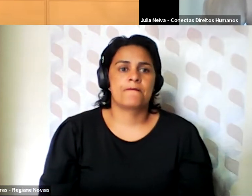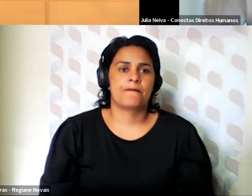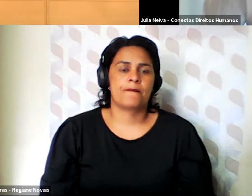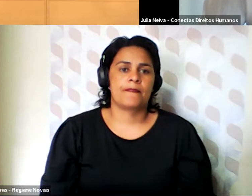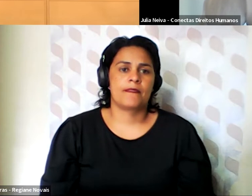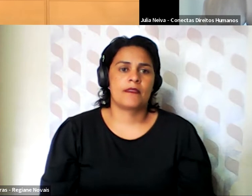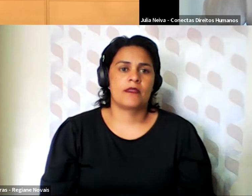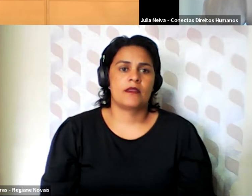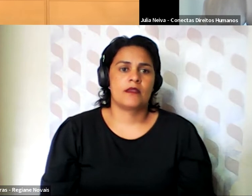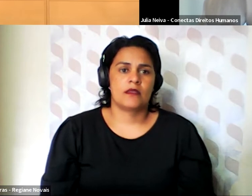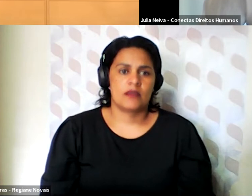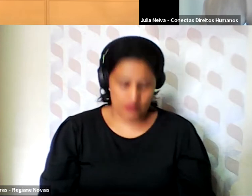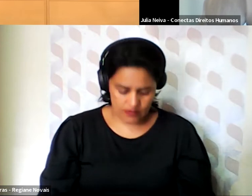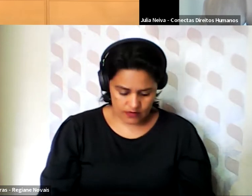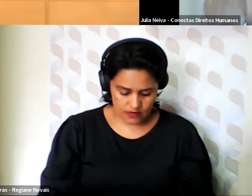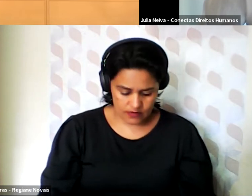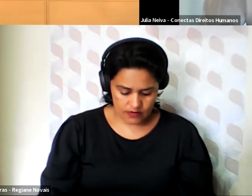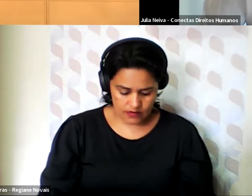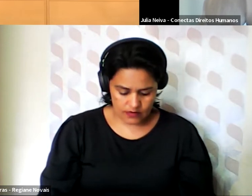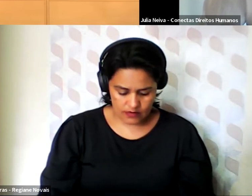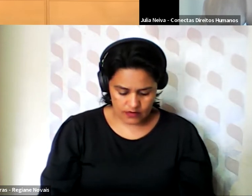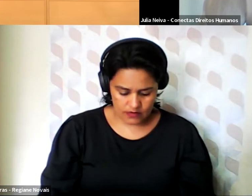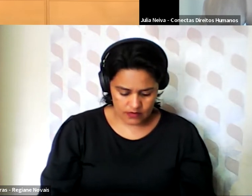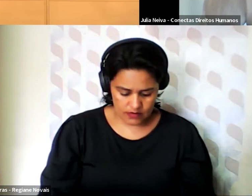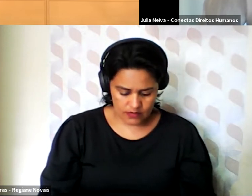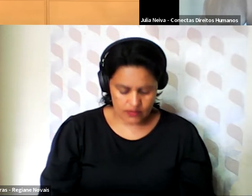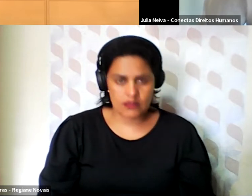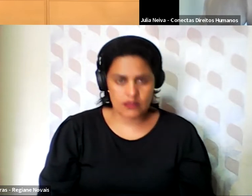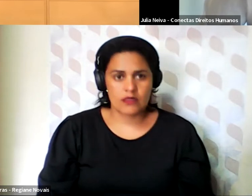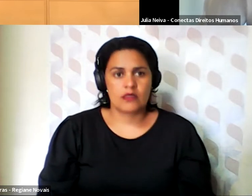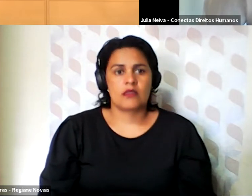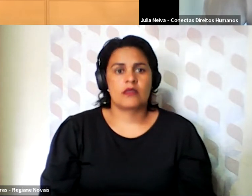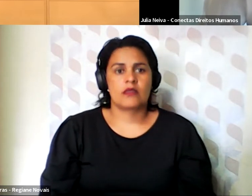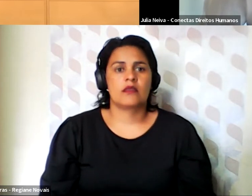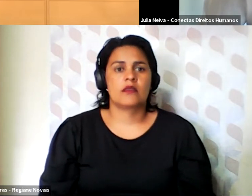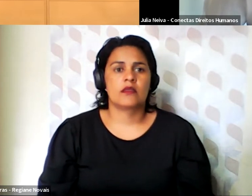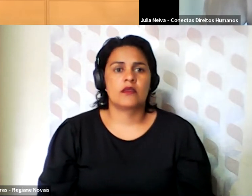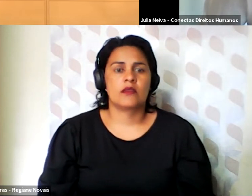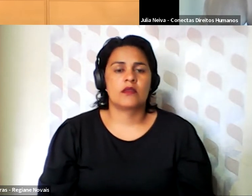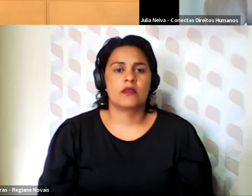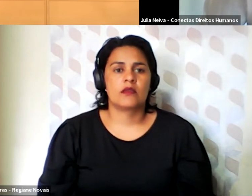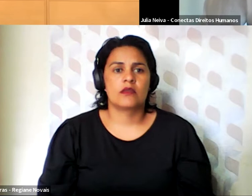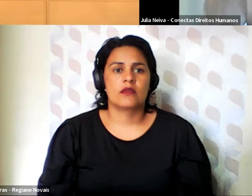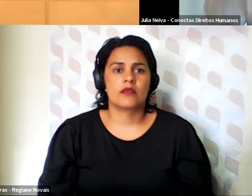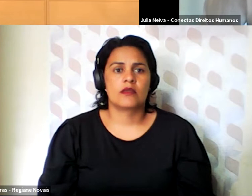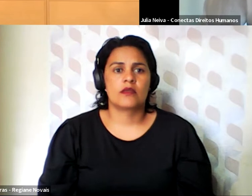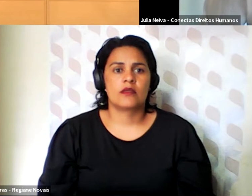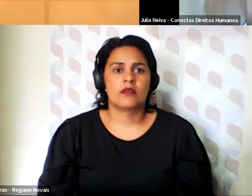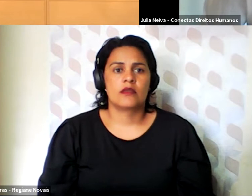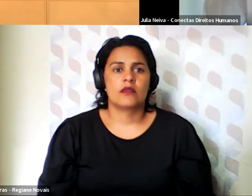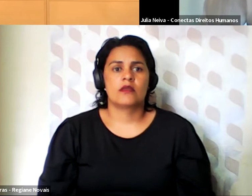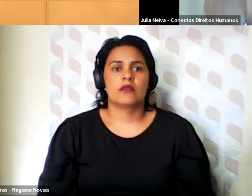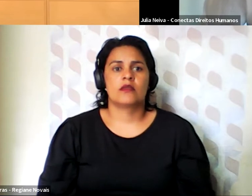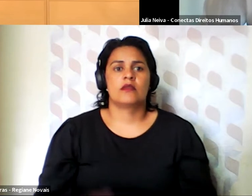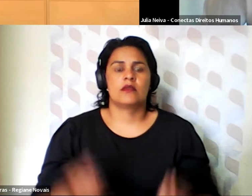the question online. Okay, first I have a question for Mr. Cozendey,